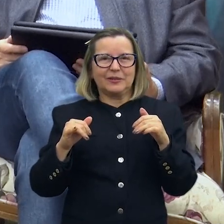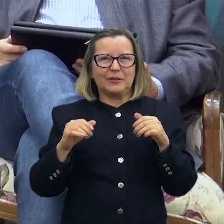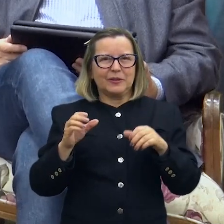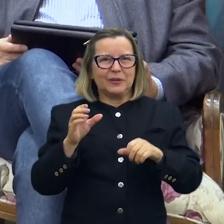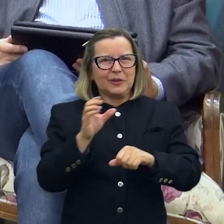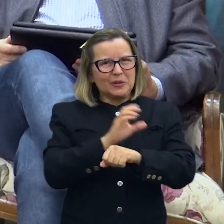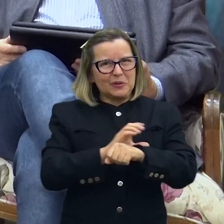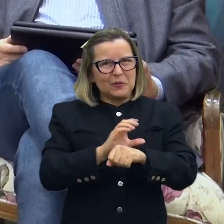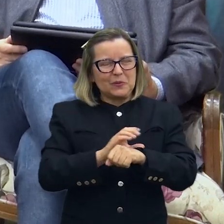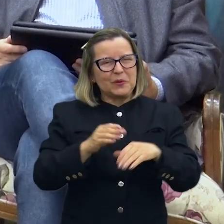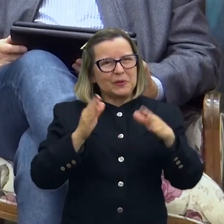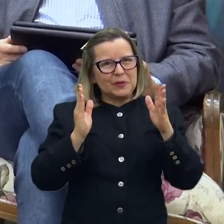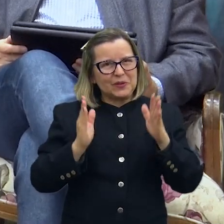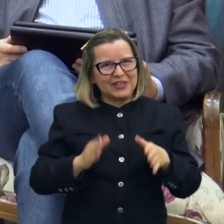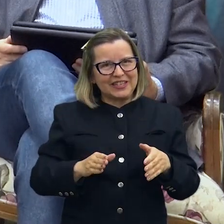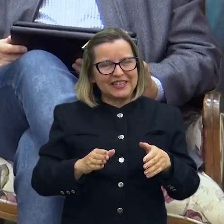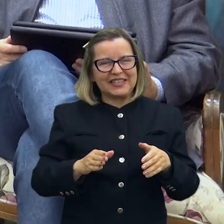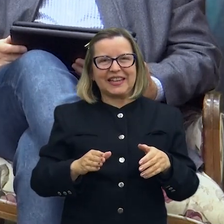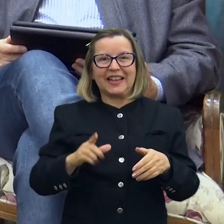aqui,